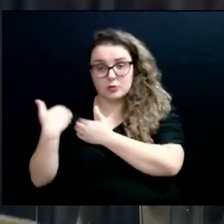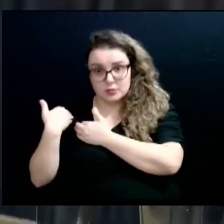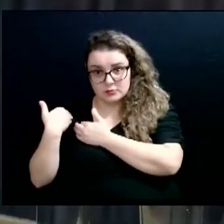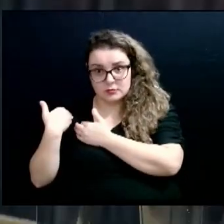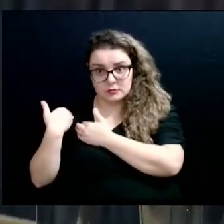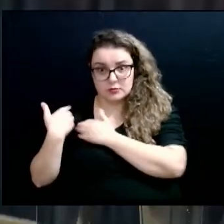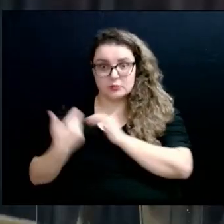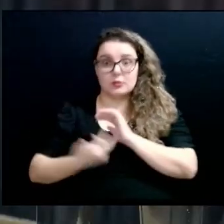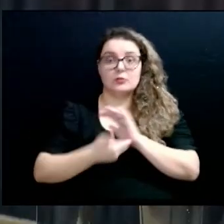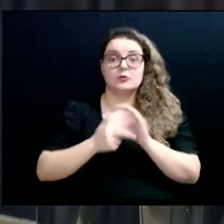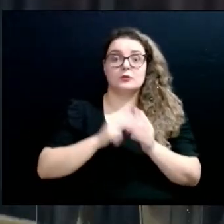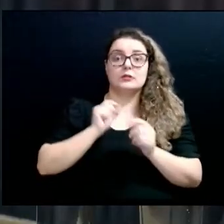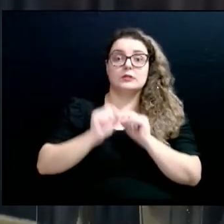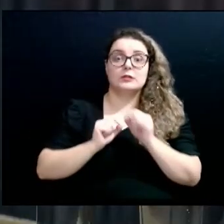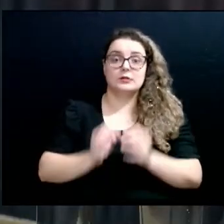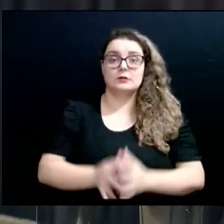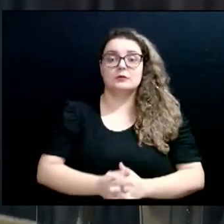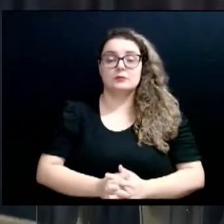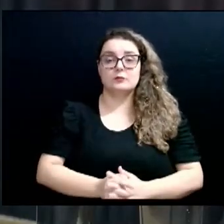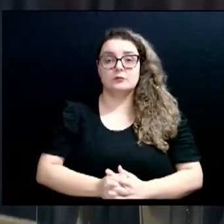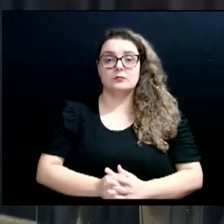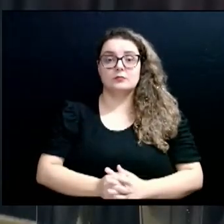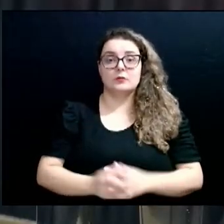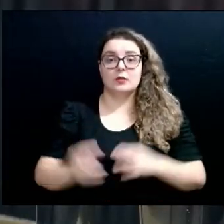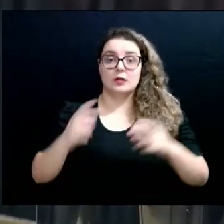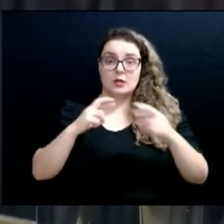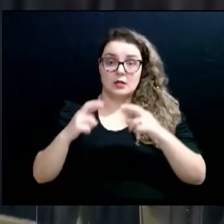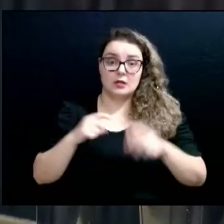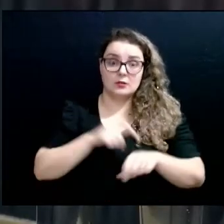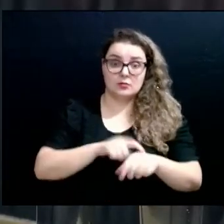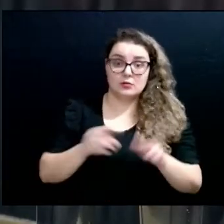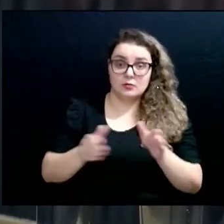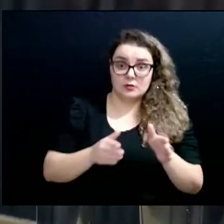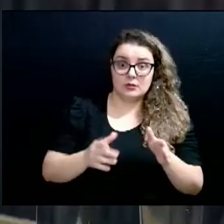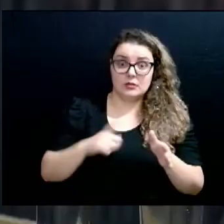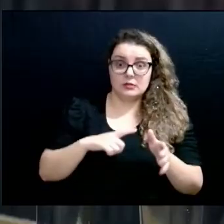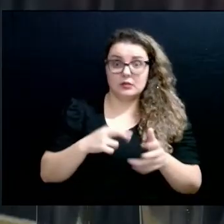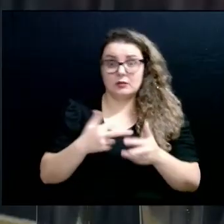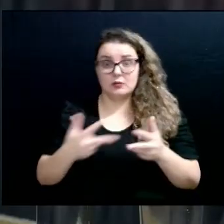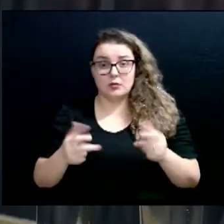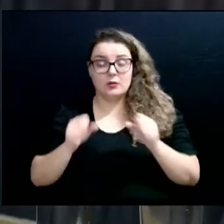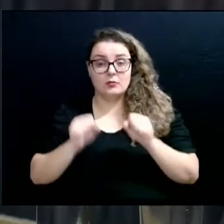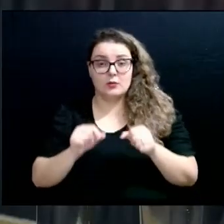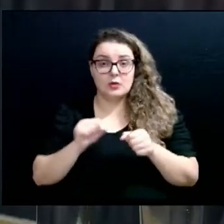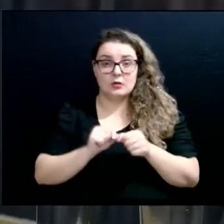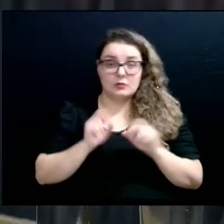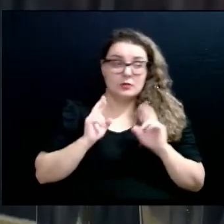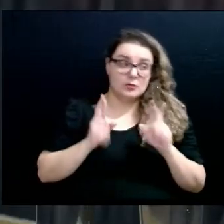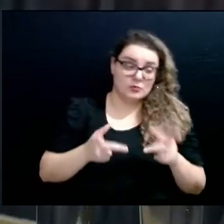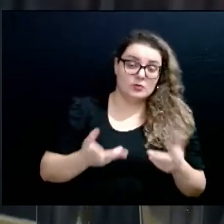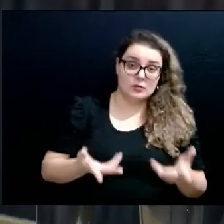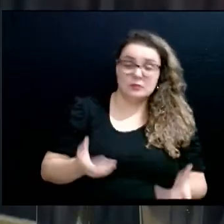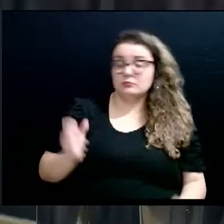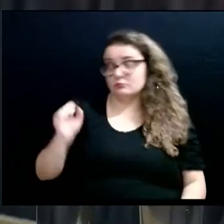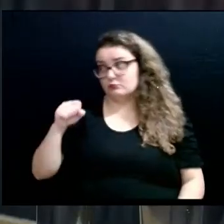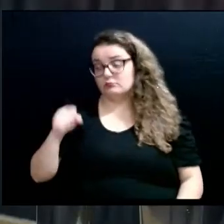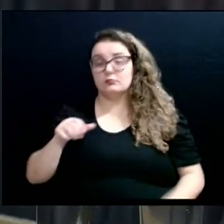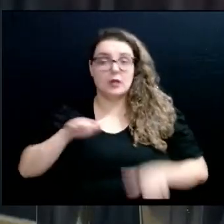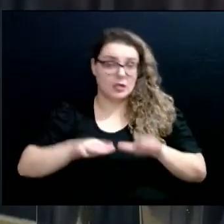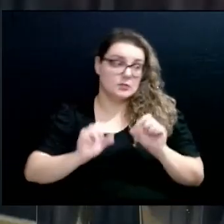de analisar a situação. Tem algo que eu poderia ter feito diferente? Às vezes sim,